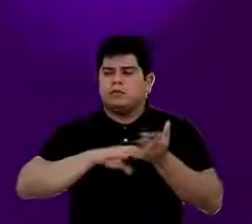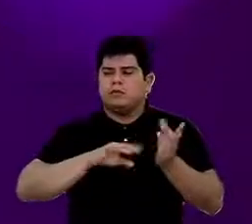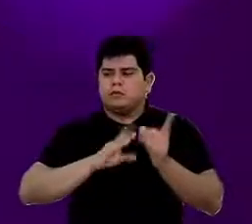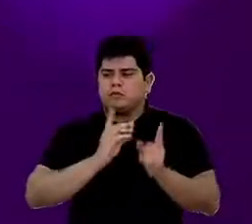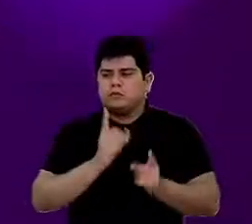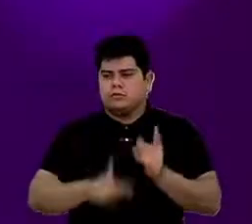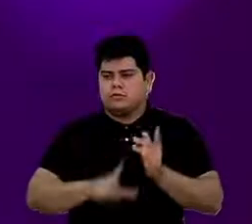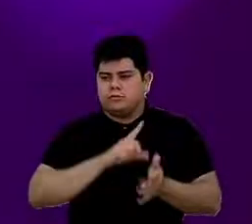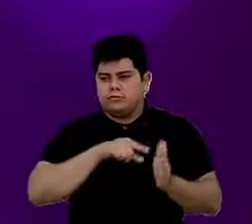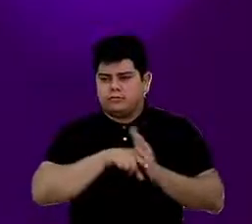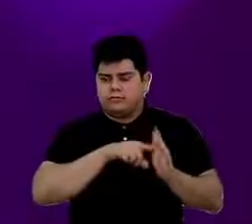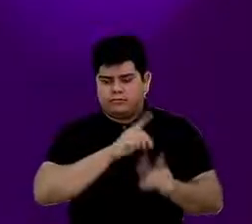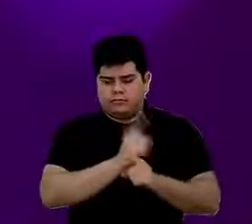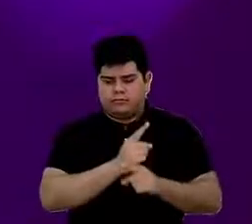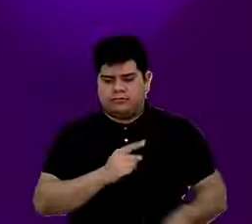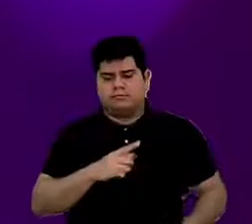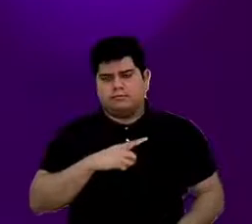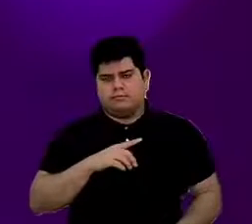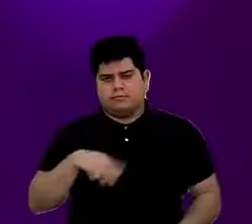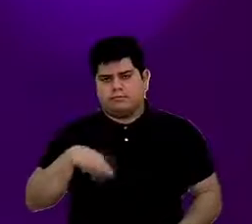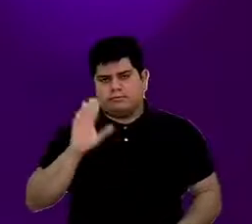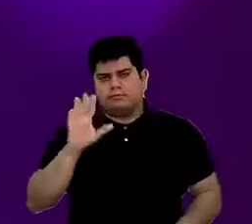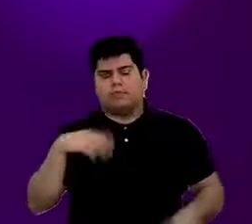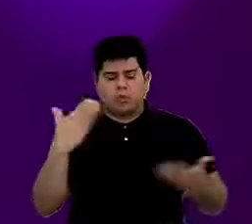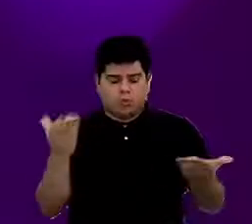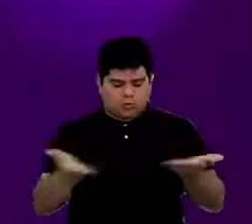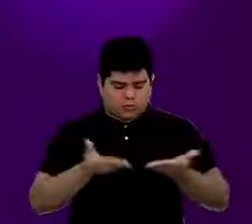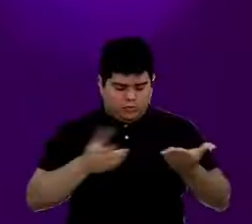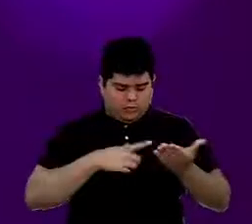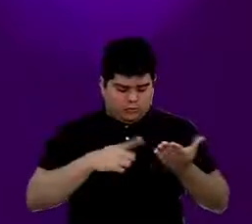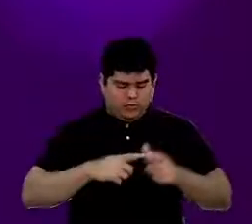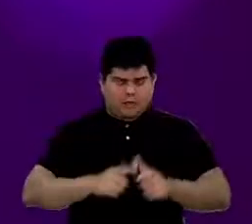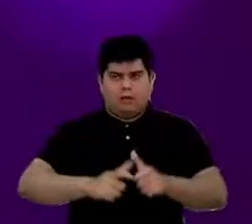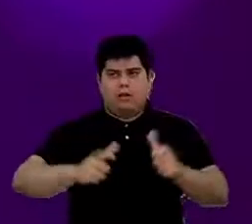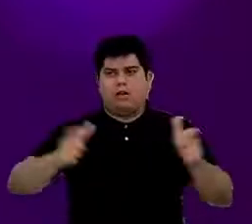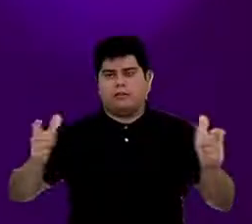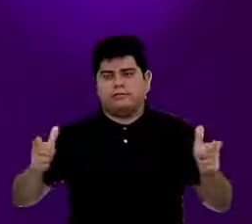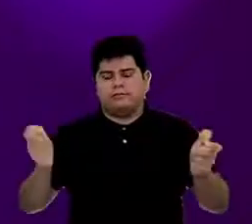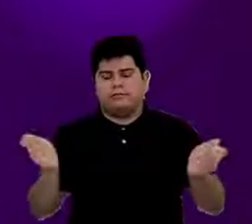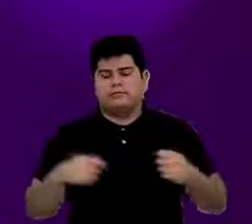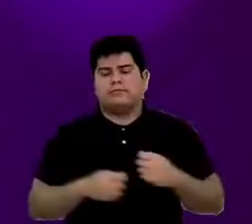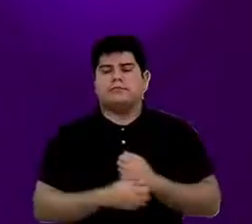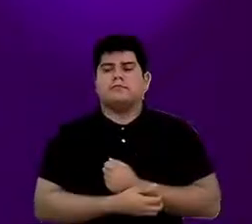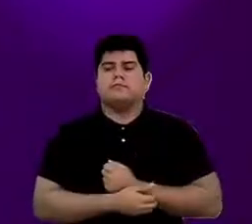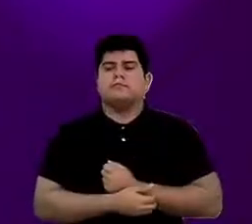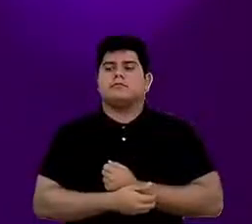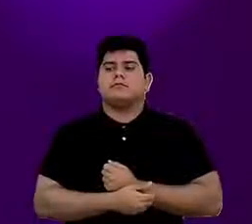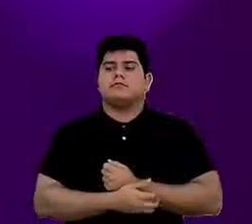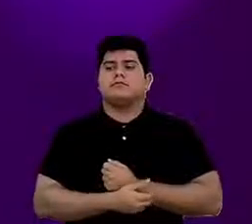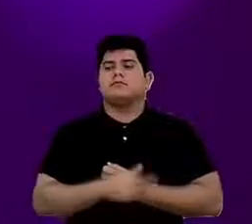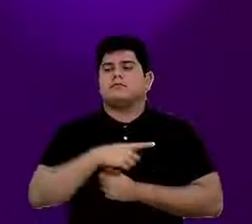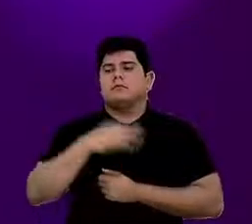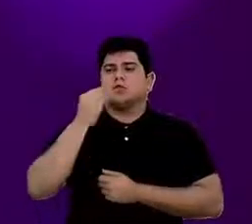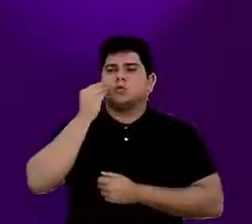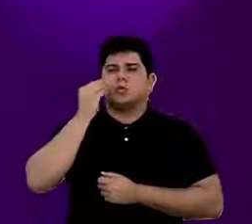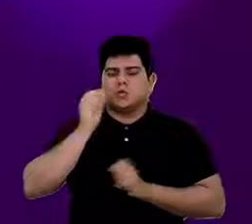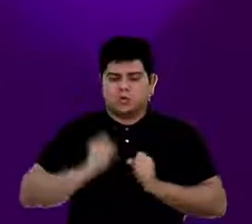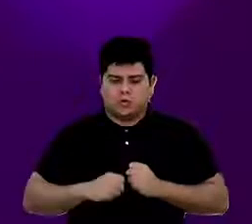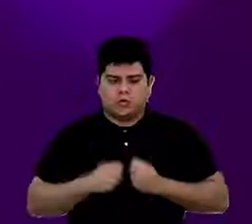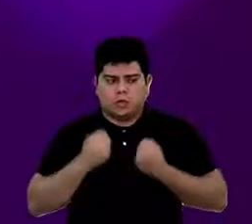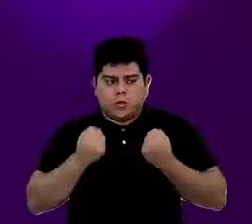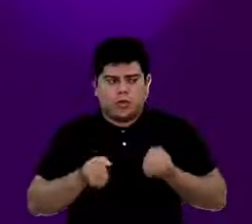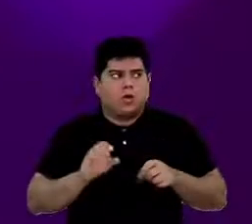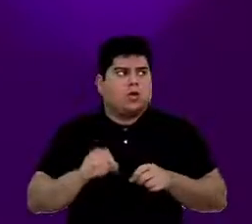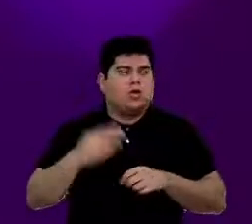tenha aumentado, né? É atualmente bastante vasto e vai desde um estudo de teste de esforço até o eco de estresse,